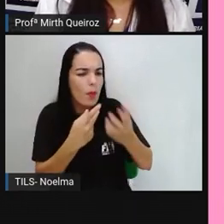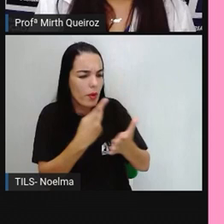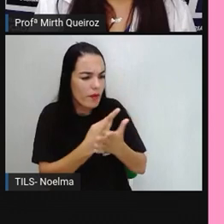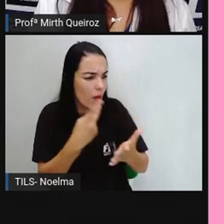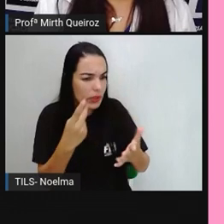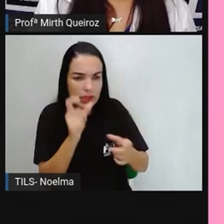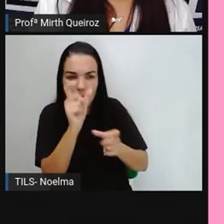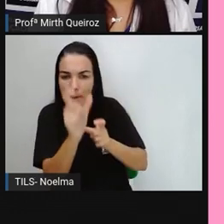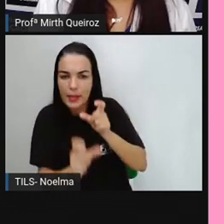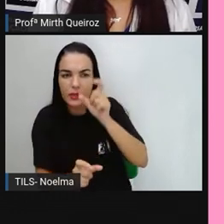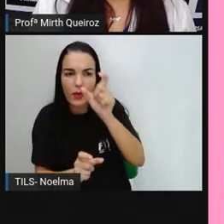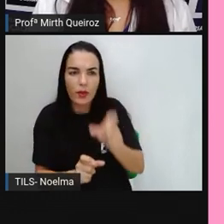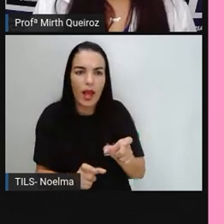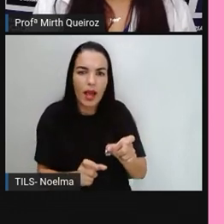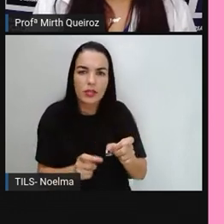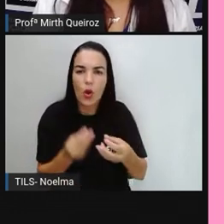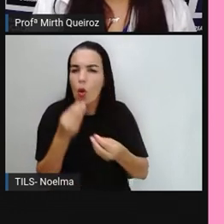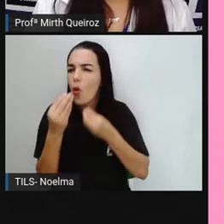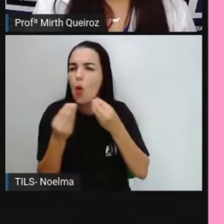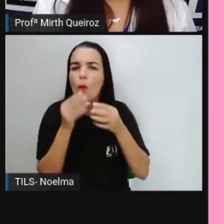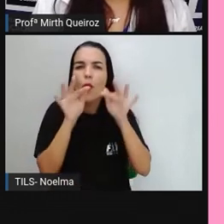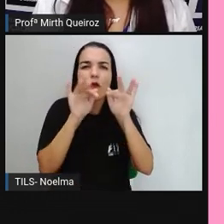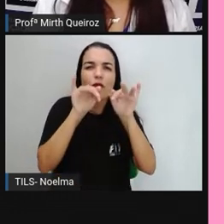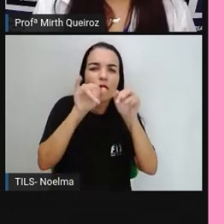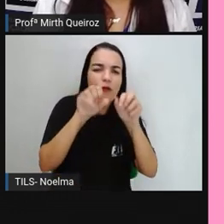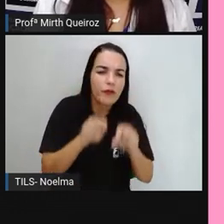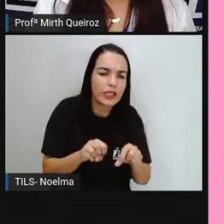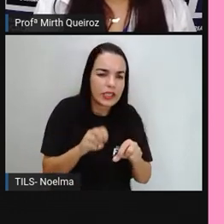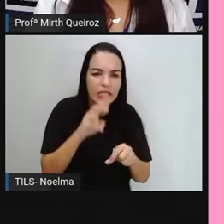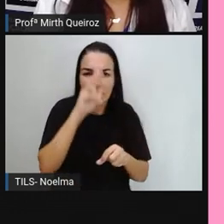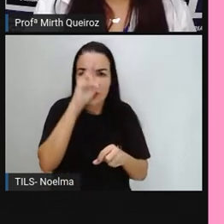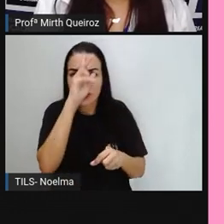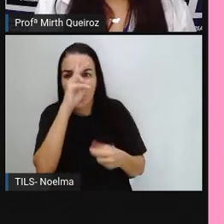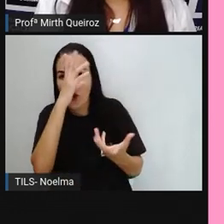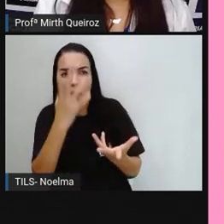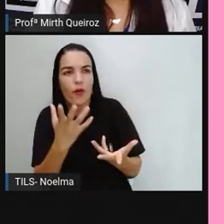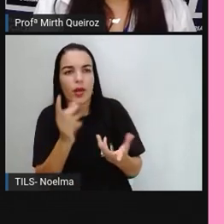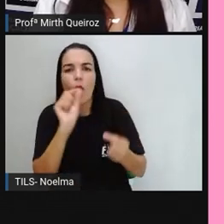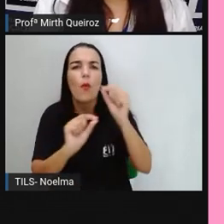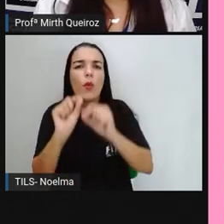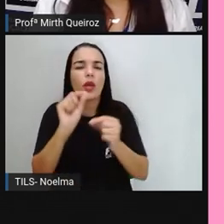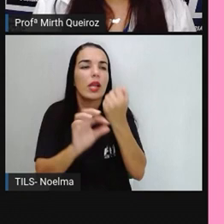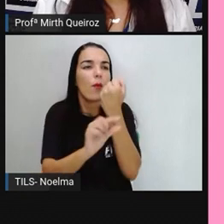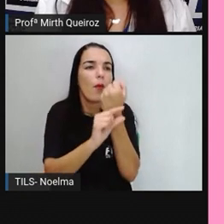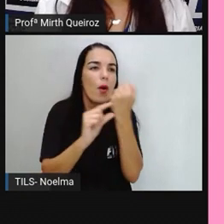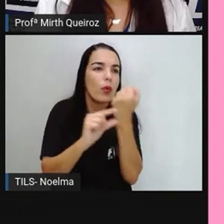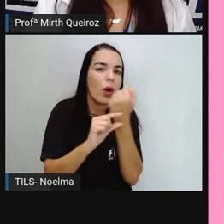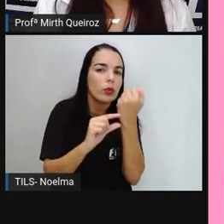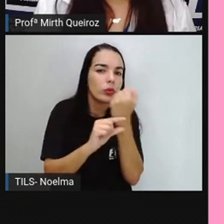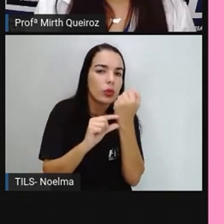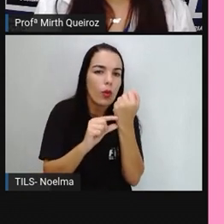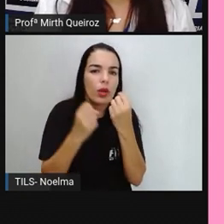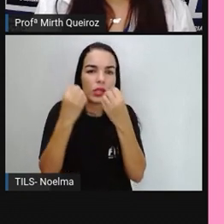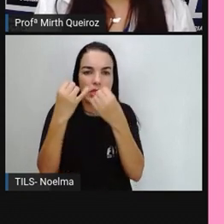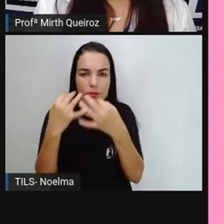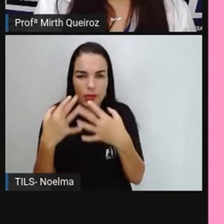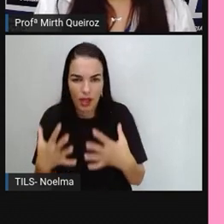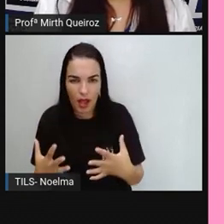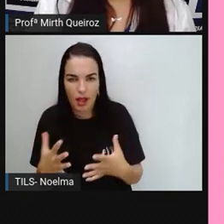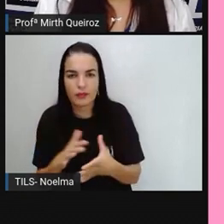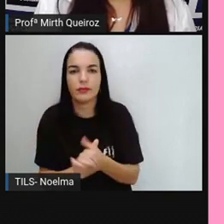personagem? Ou o que o autor ali do texto quis dizer quando ele falou tal coisa? Mas lá para frente ele